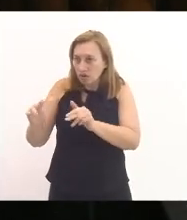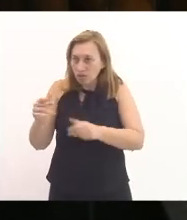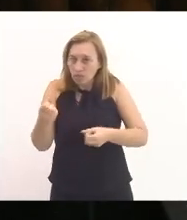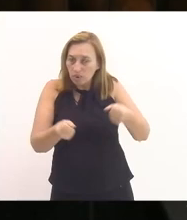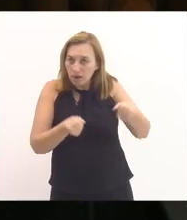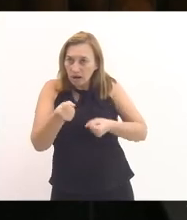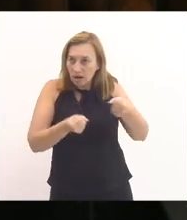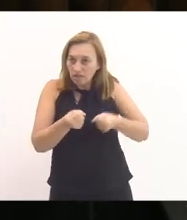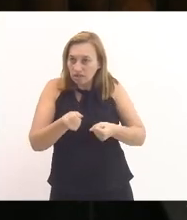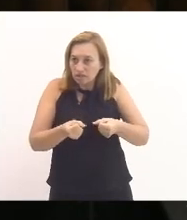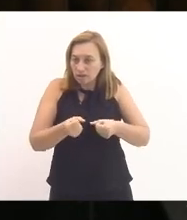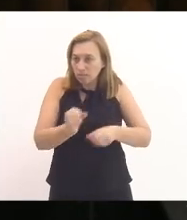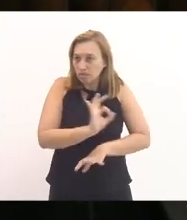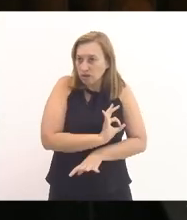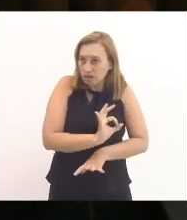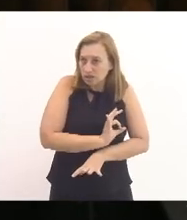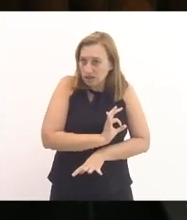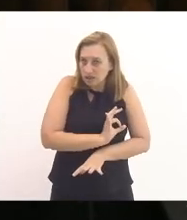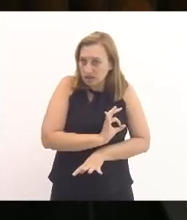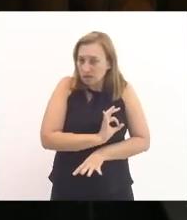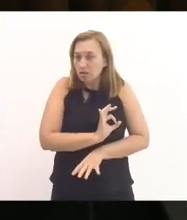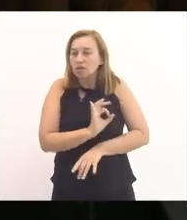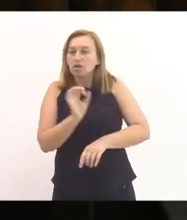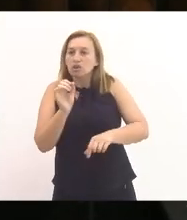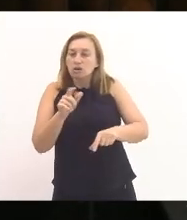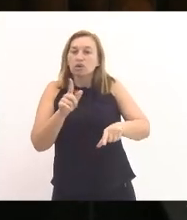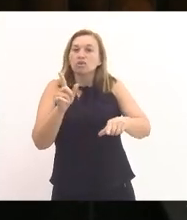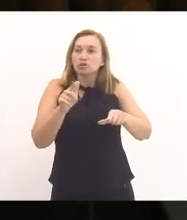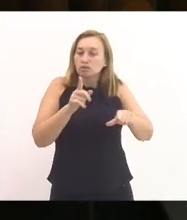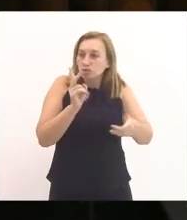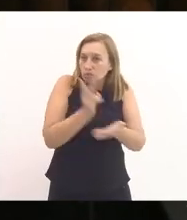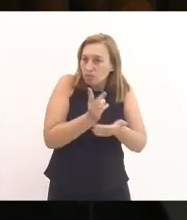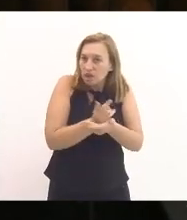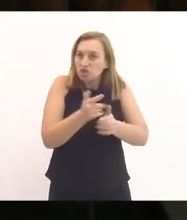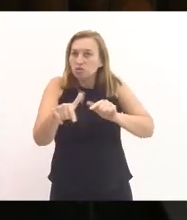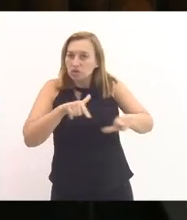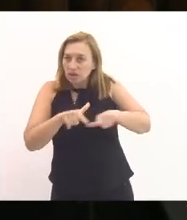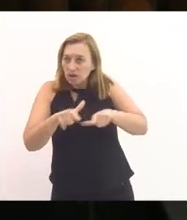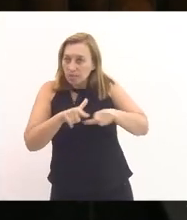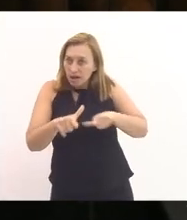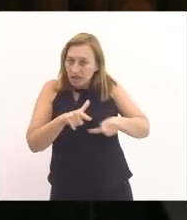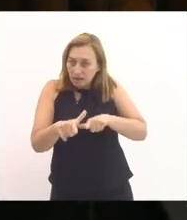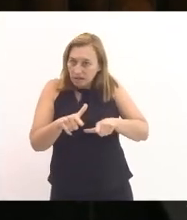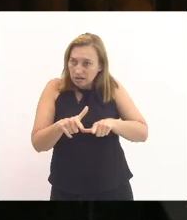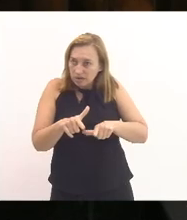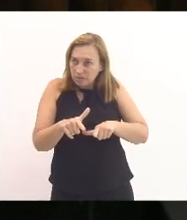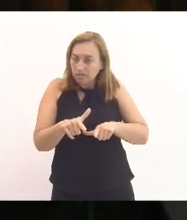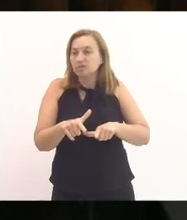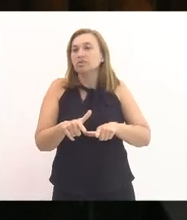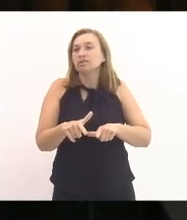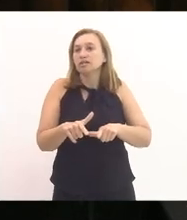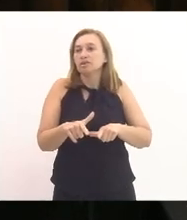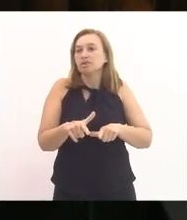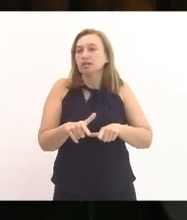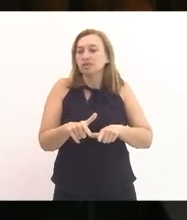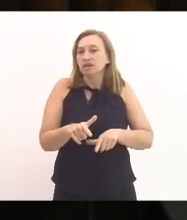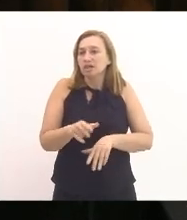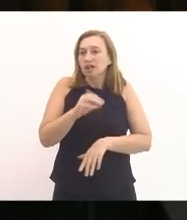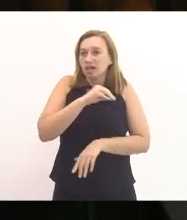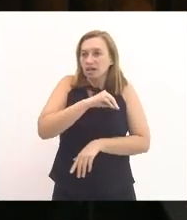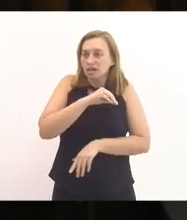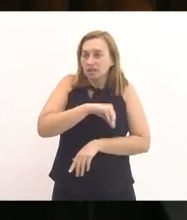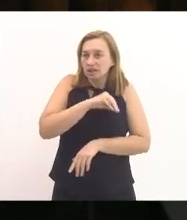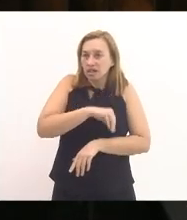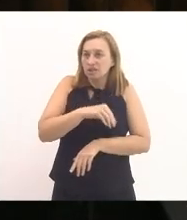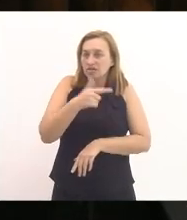na mesma ocorrência do mesmo serviço Vejo trabalho em regime adicional ele vai